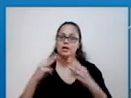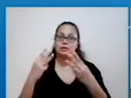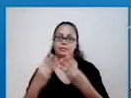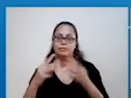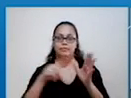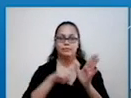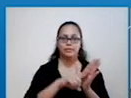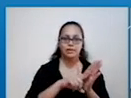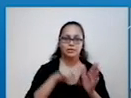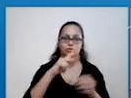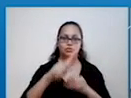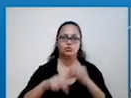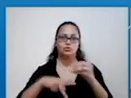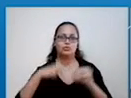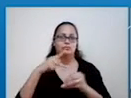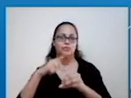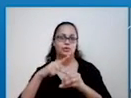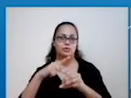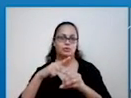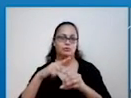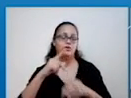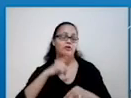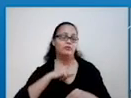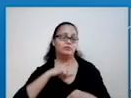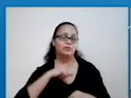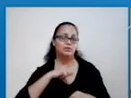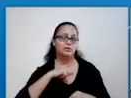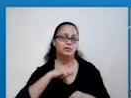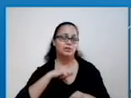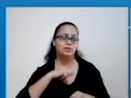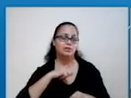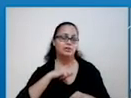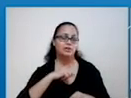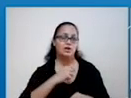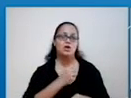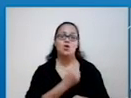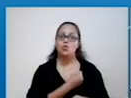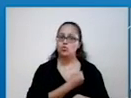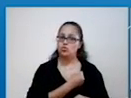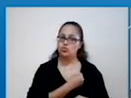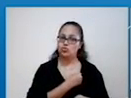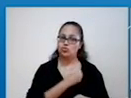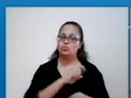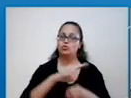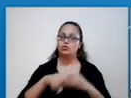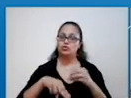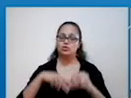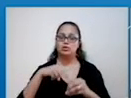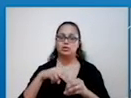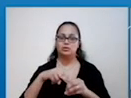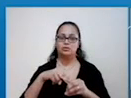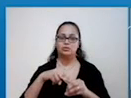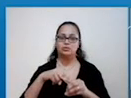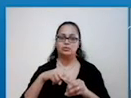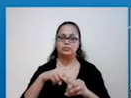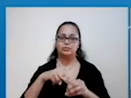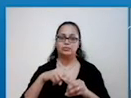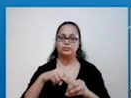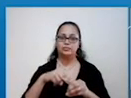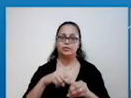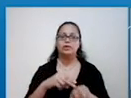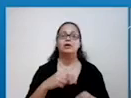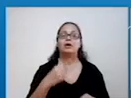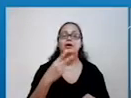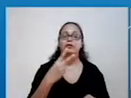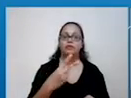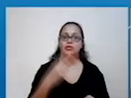número de prótons, nós vamos obter os mesmos números de nêutrons. Do elemento magnésio, seria 24 menos 12,